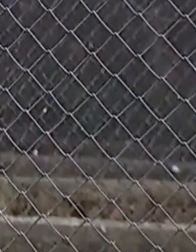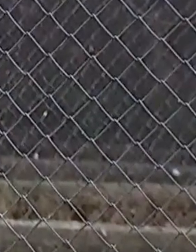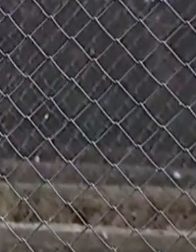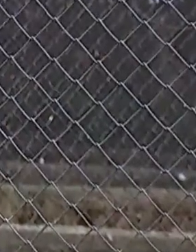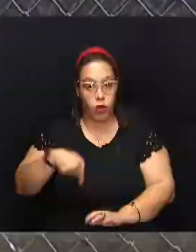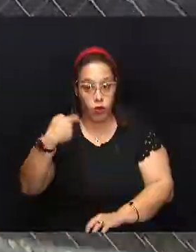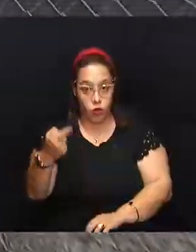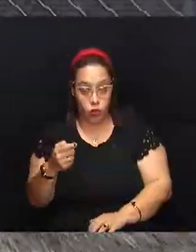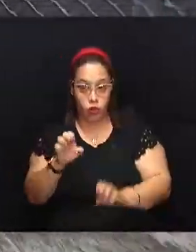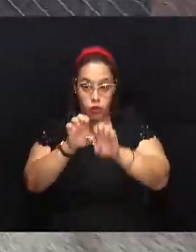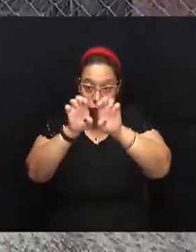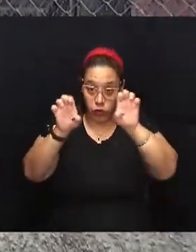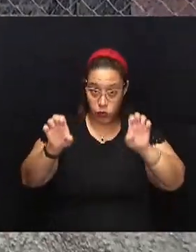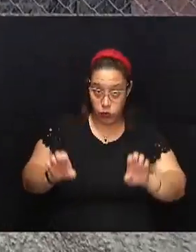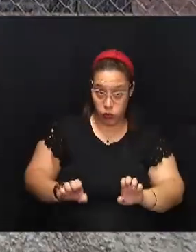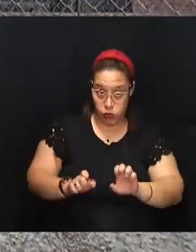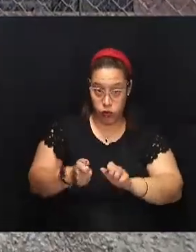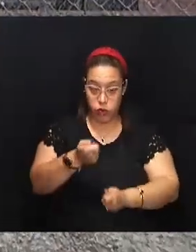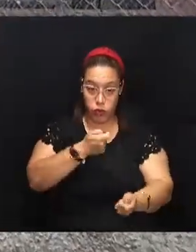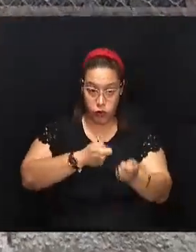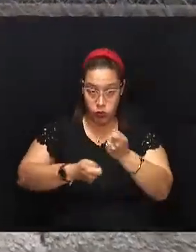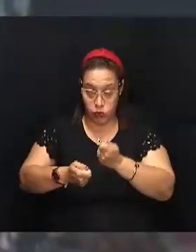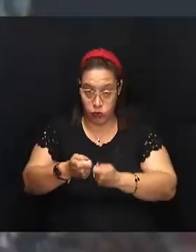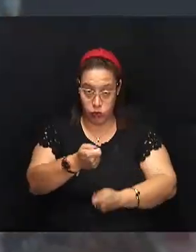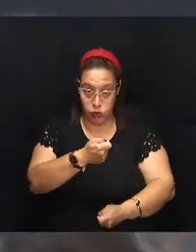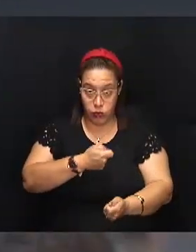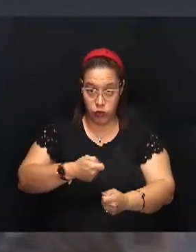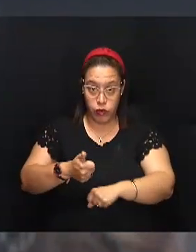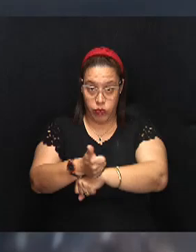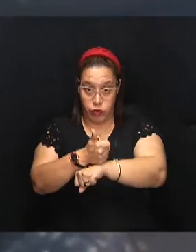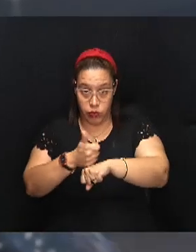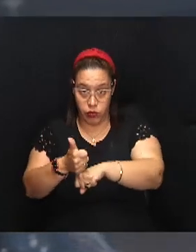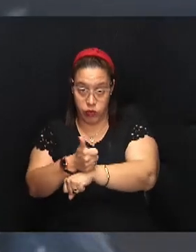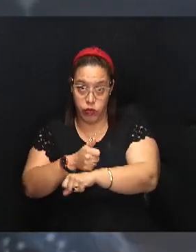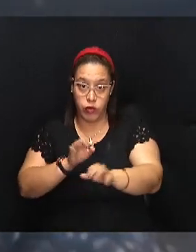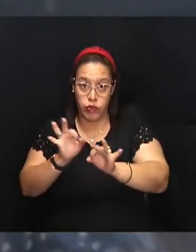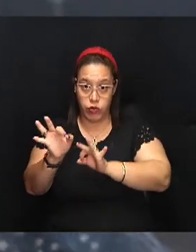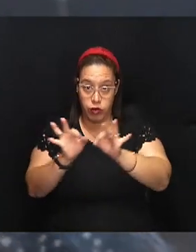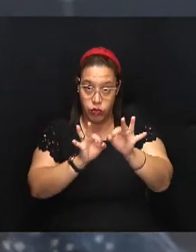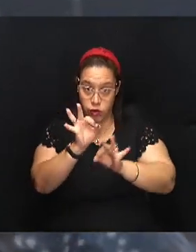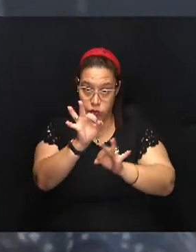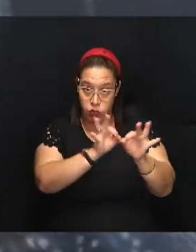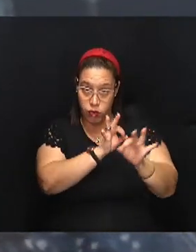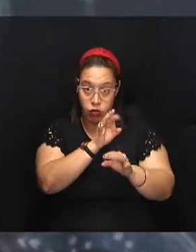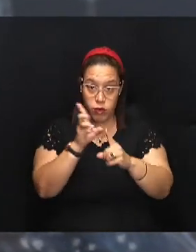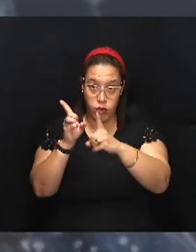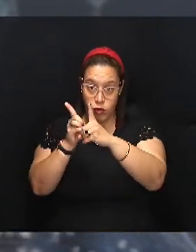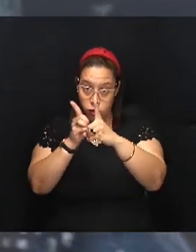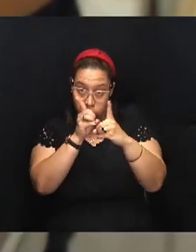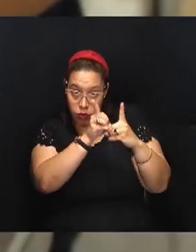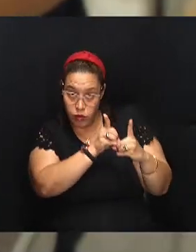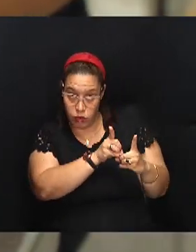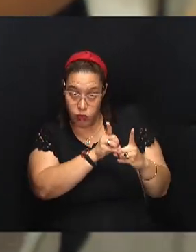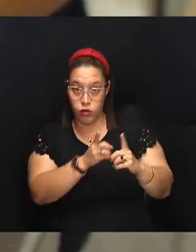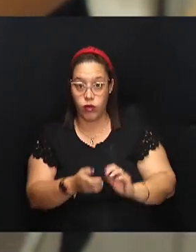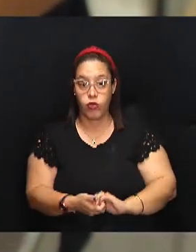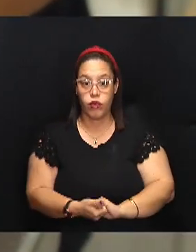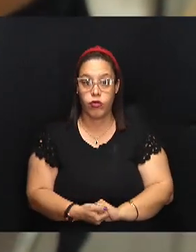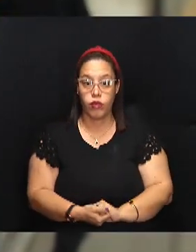Além da estrutura, a associação conta com profissionais preparados para os atendimentos.